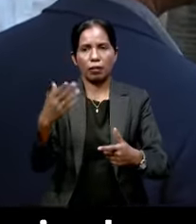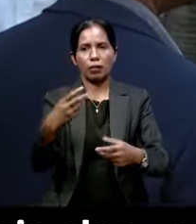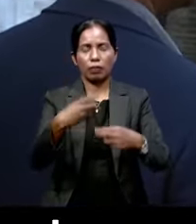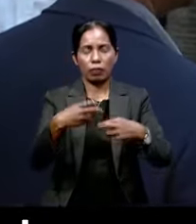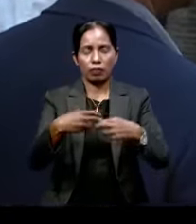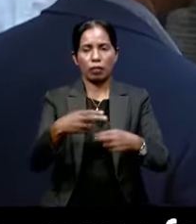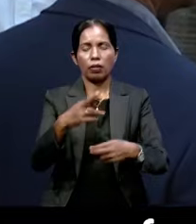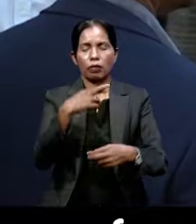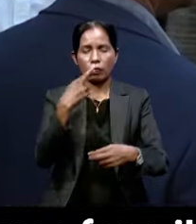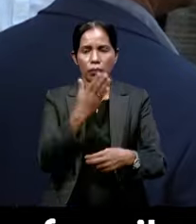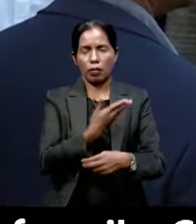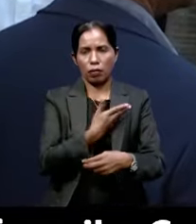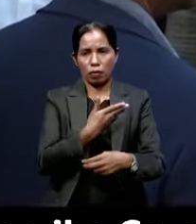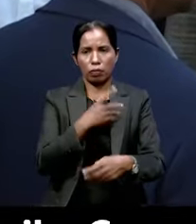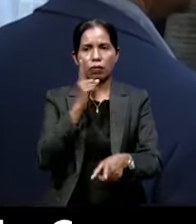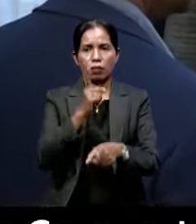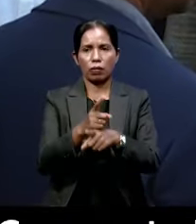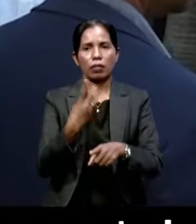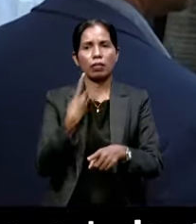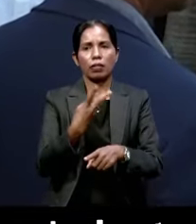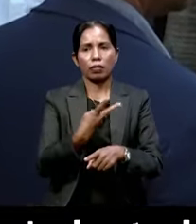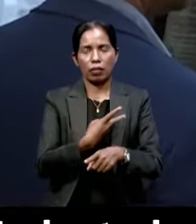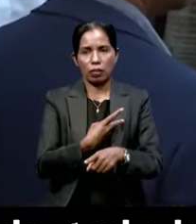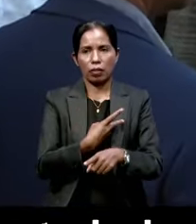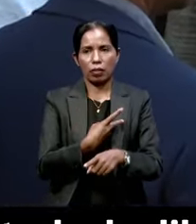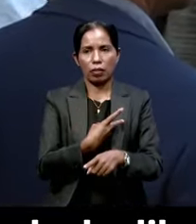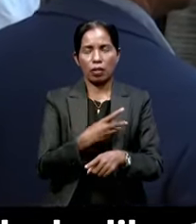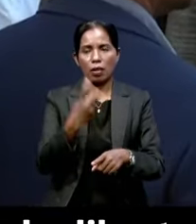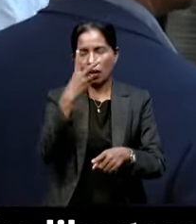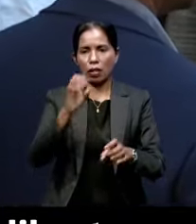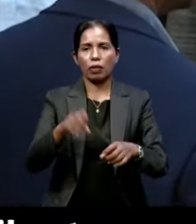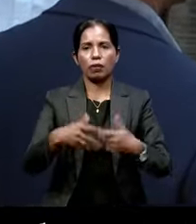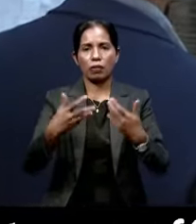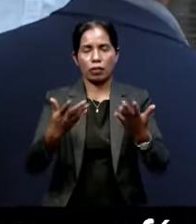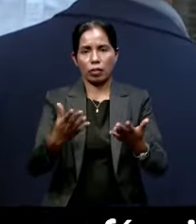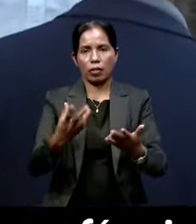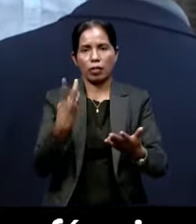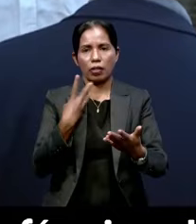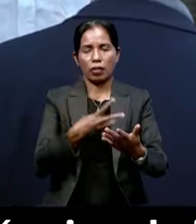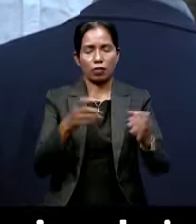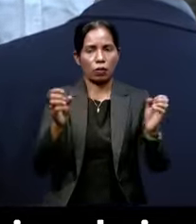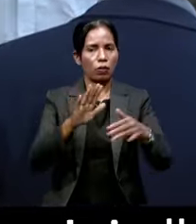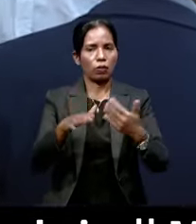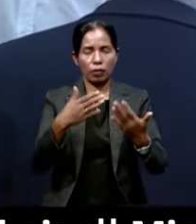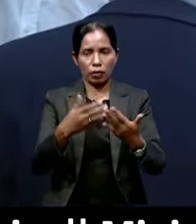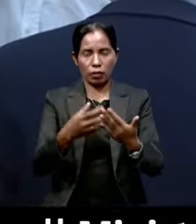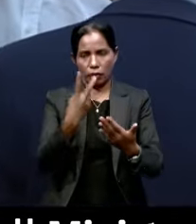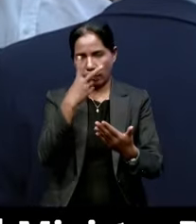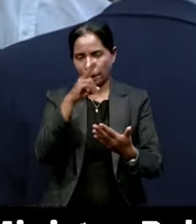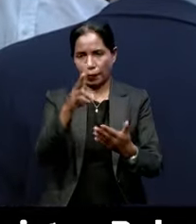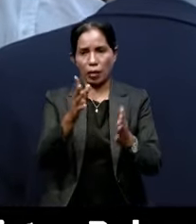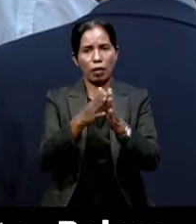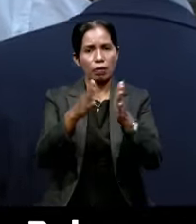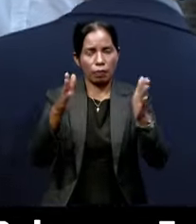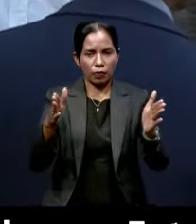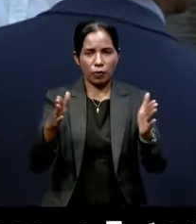fosne então é nem que te se hare o nisso de intervenção nela o intervenção ser o quantidade né bem macbot leu